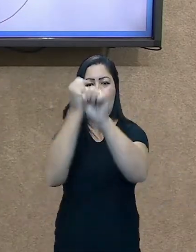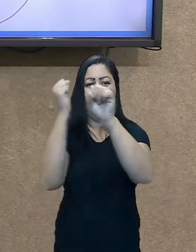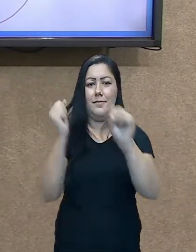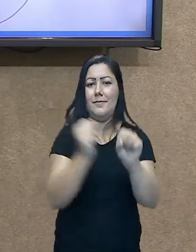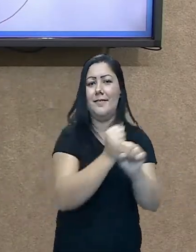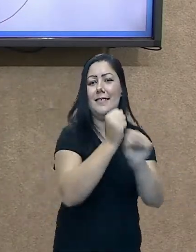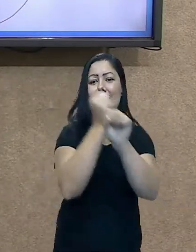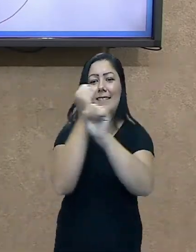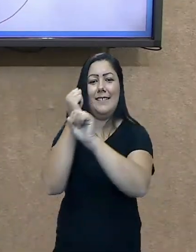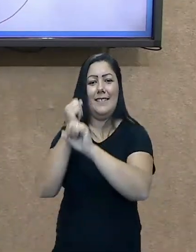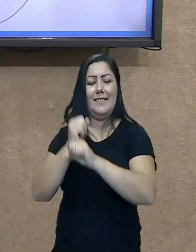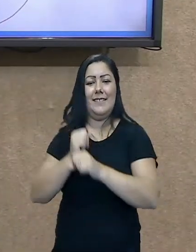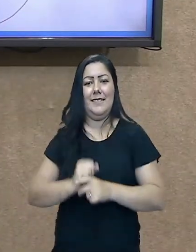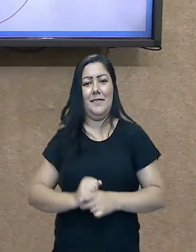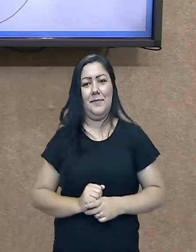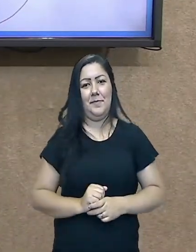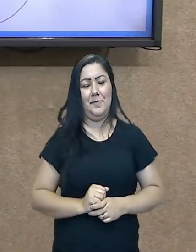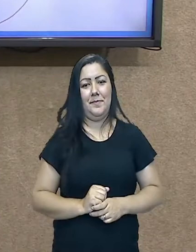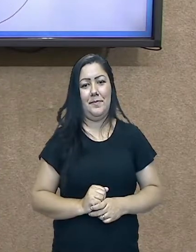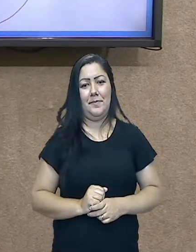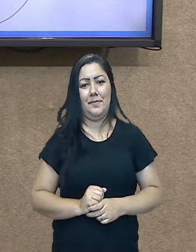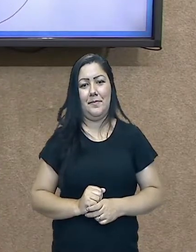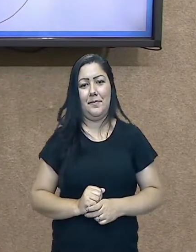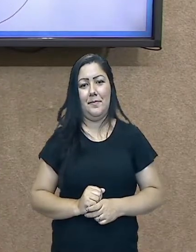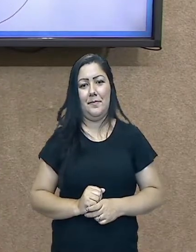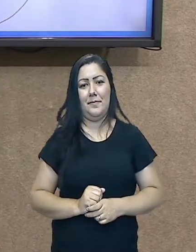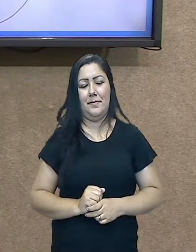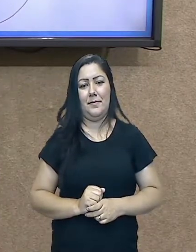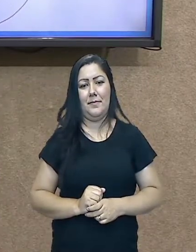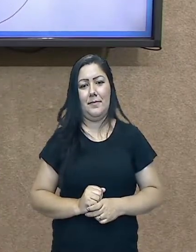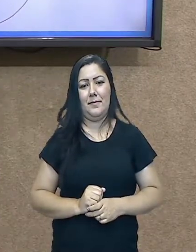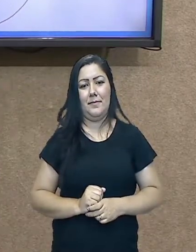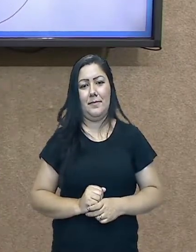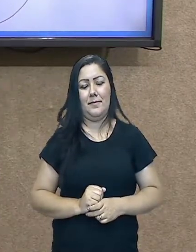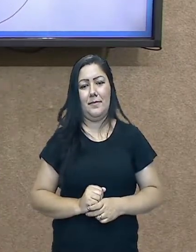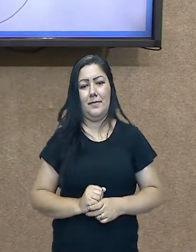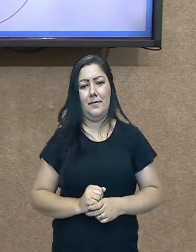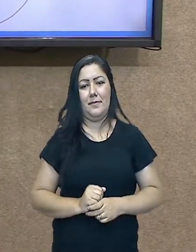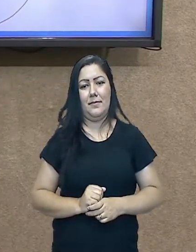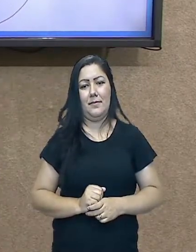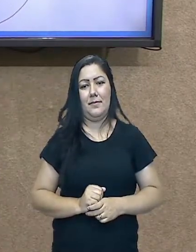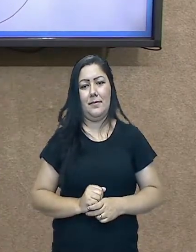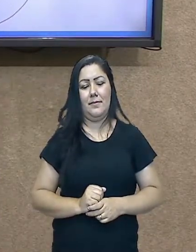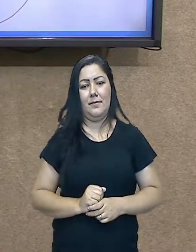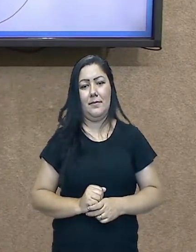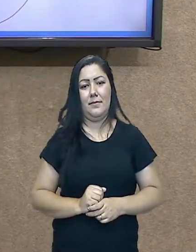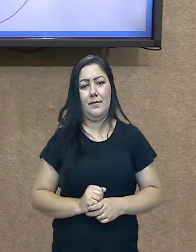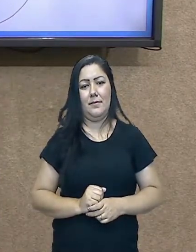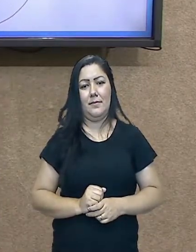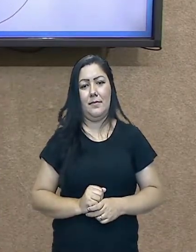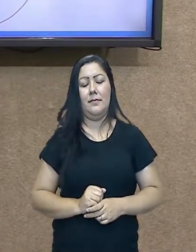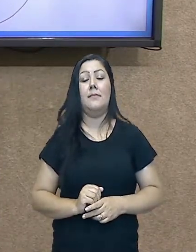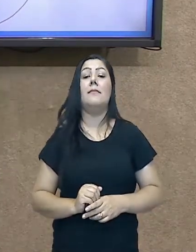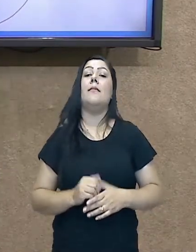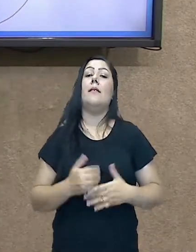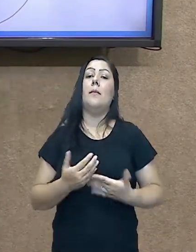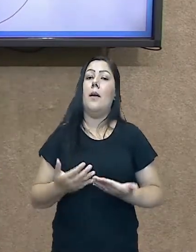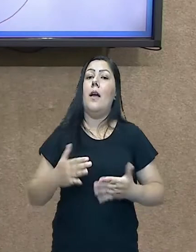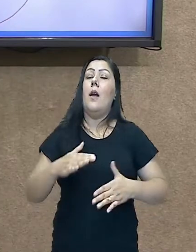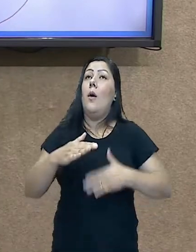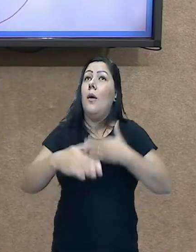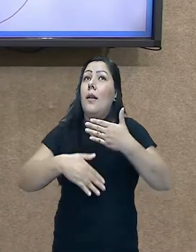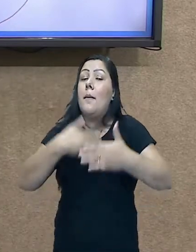construindo aqui. E mesmo depois que o Brasil recebeu a